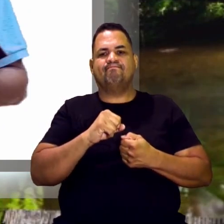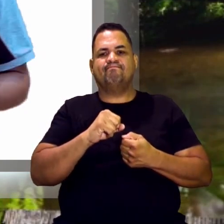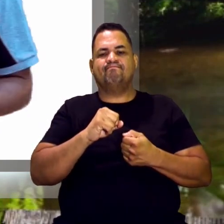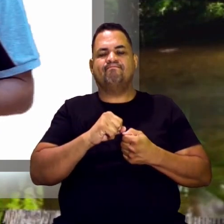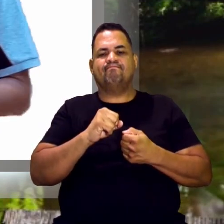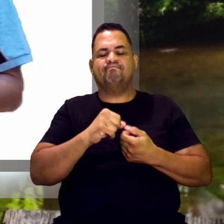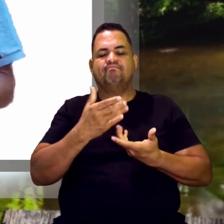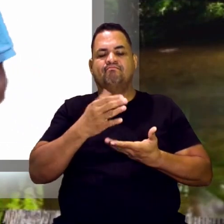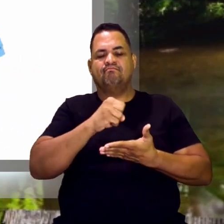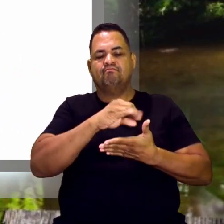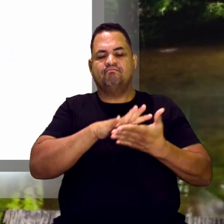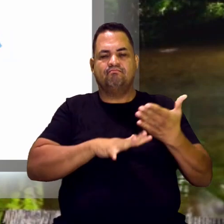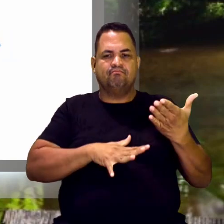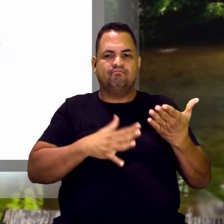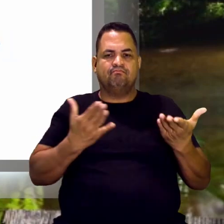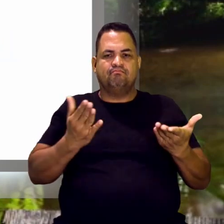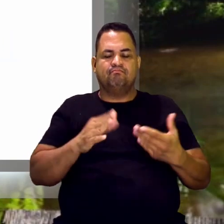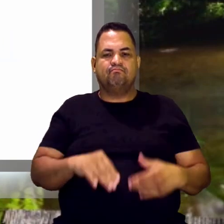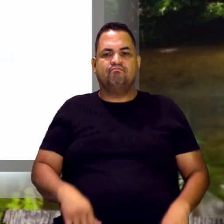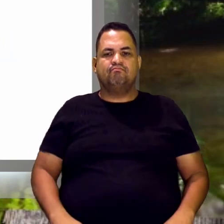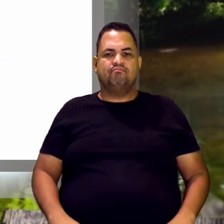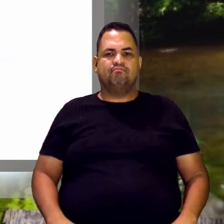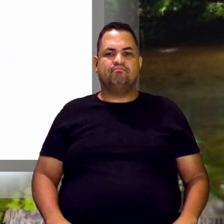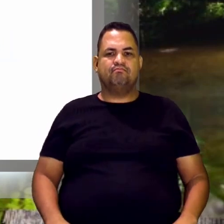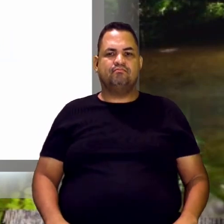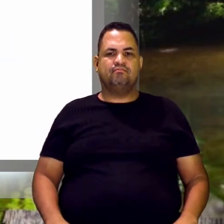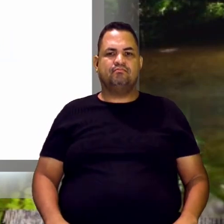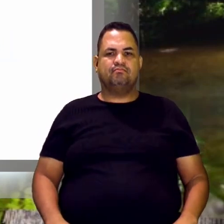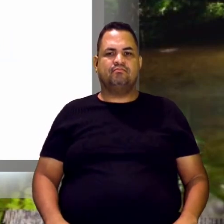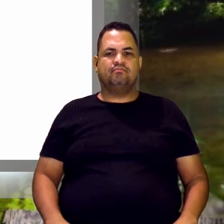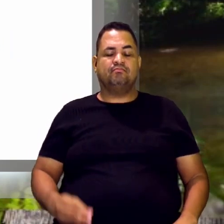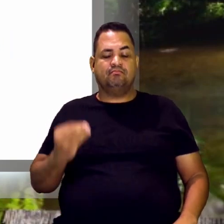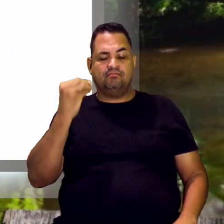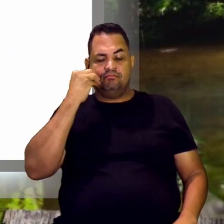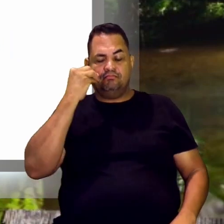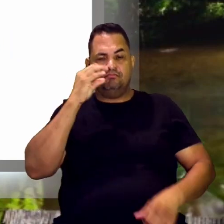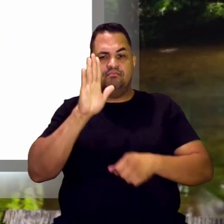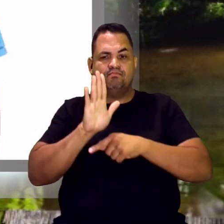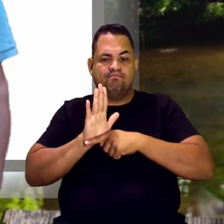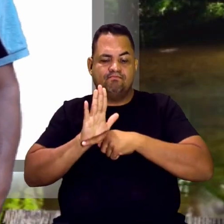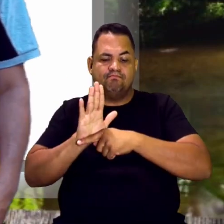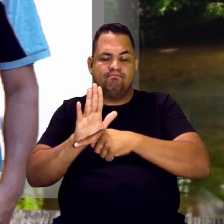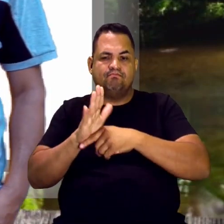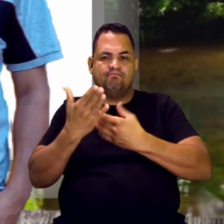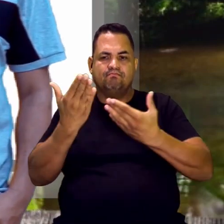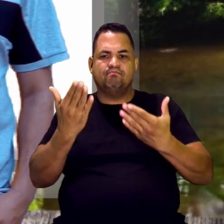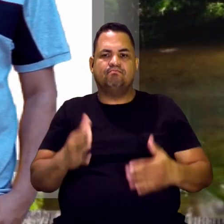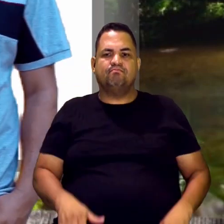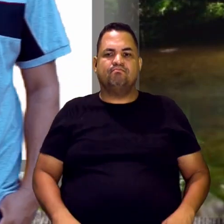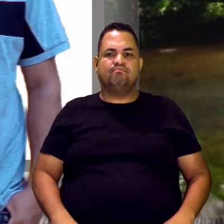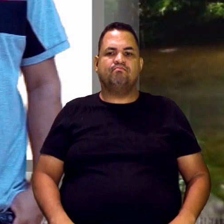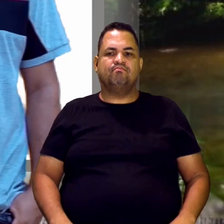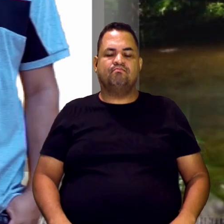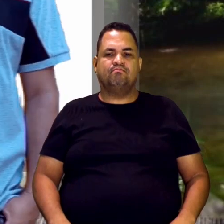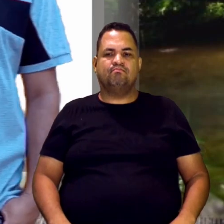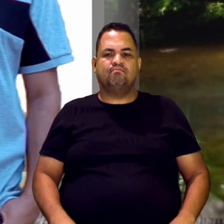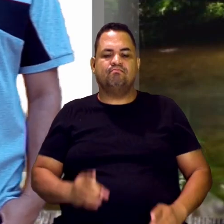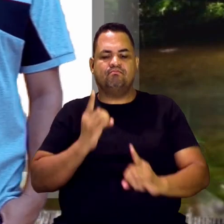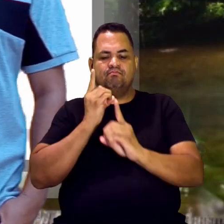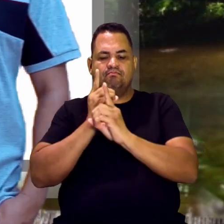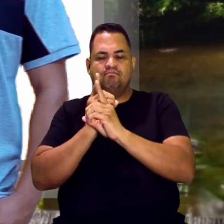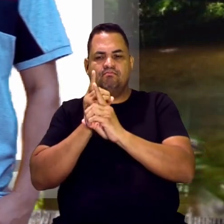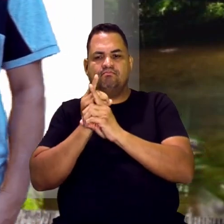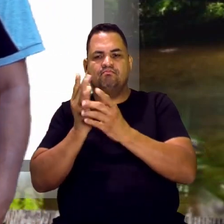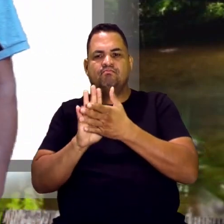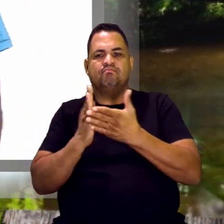fazer a resolução de umas questões aqui que vão tentar ajudar você a achar